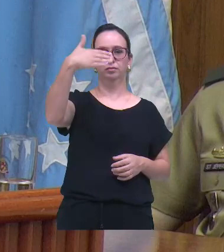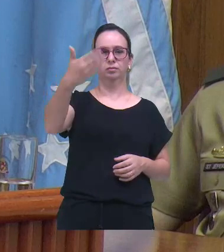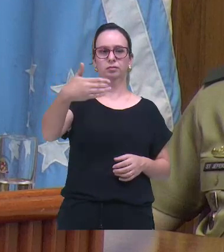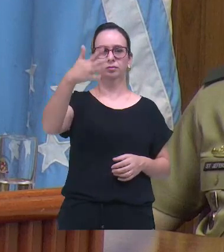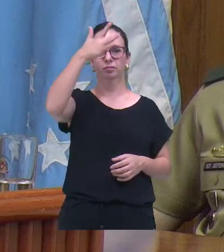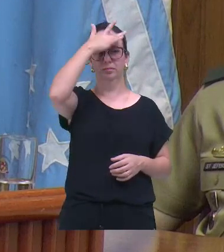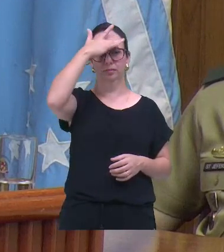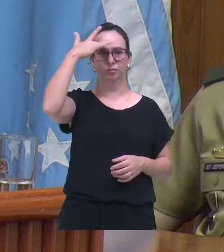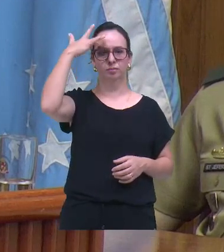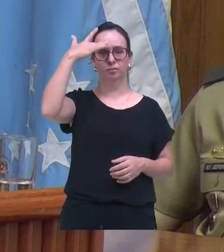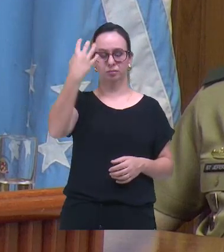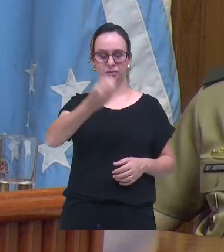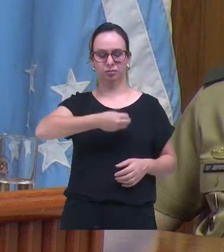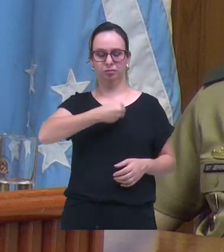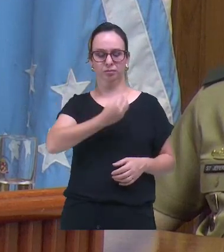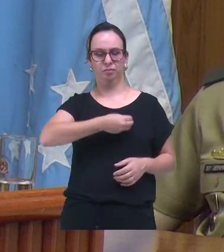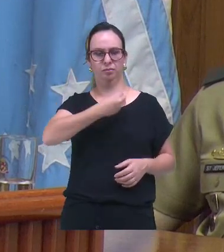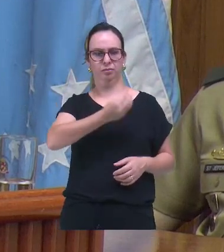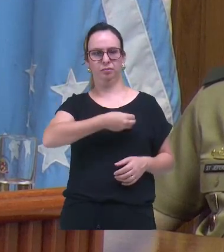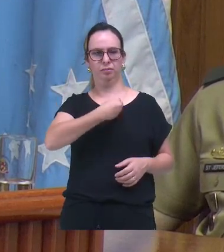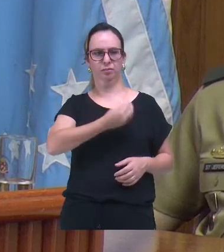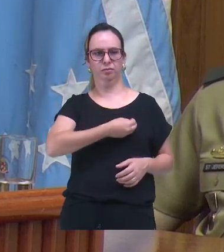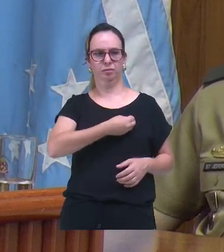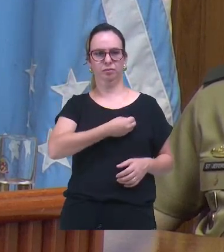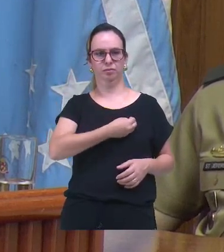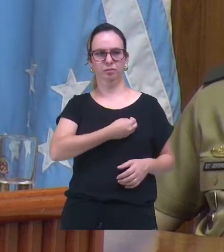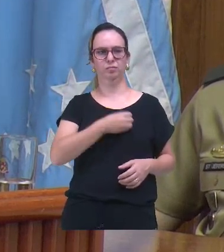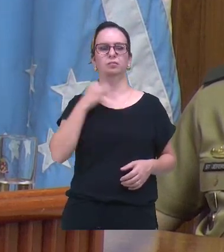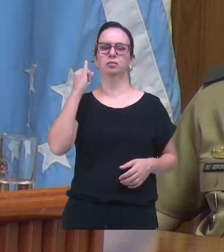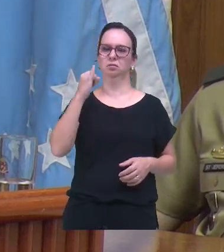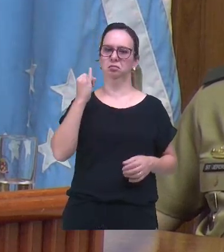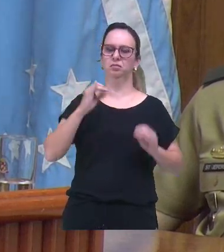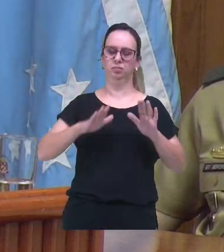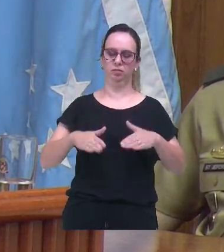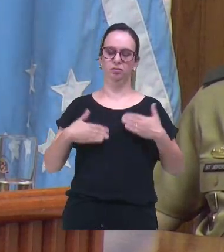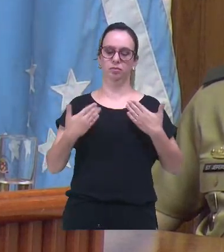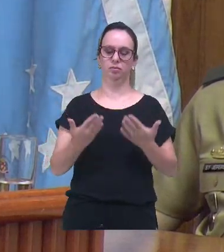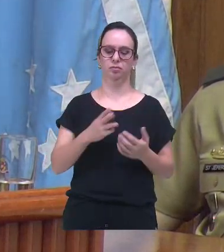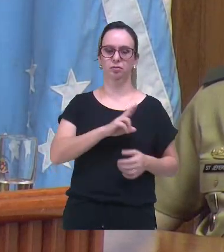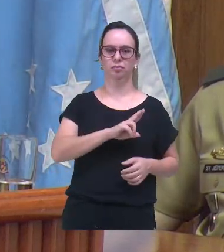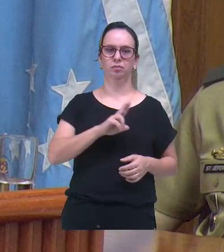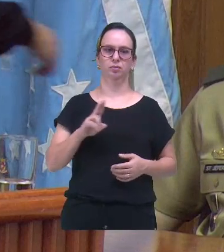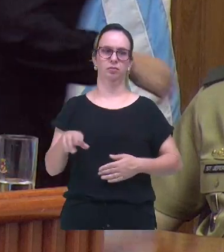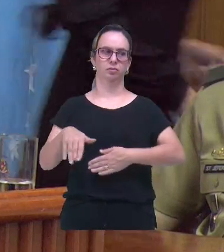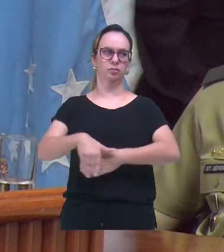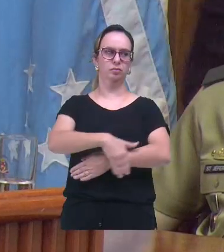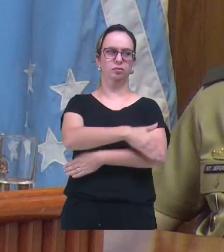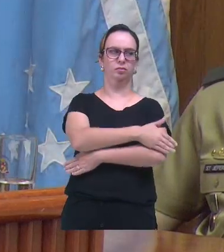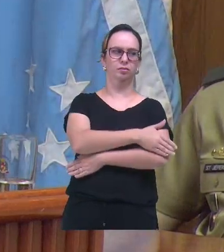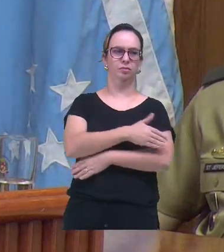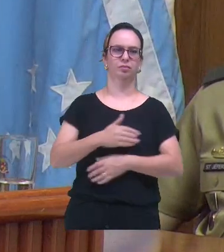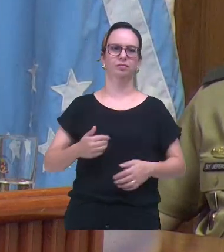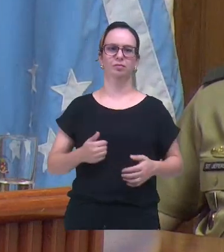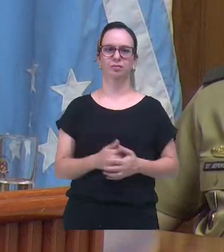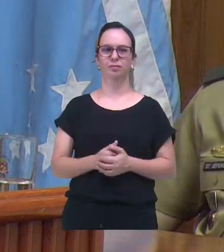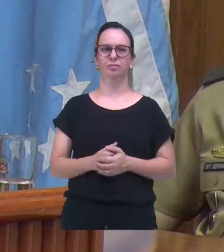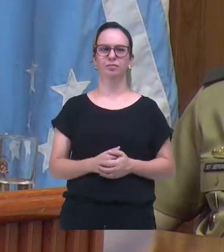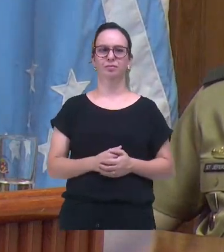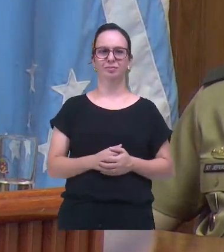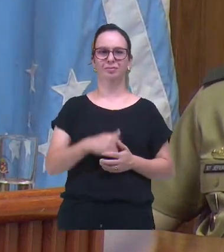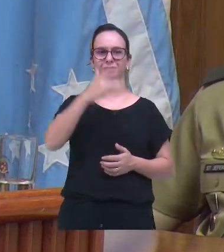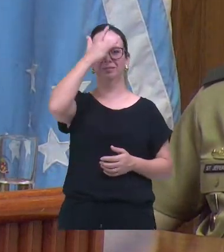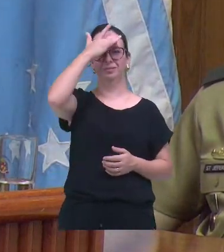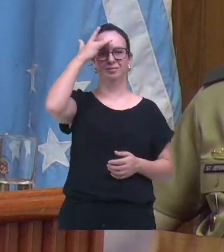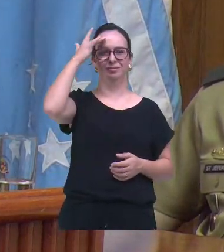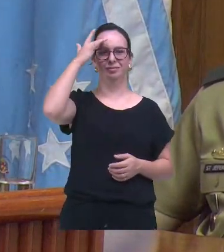vida. É importante você dar o nome de uma rua, você dar o nome de um monumento, de uma pessoa que morreu, para a